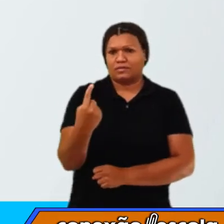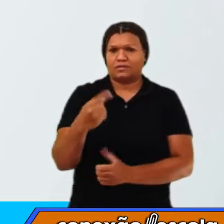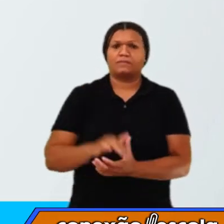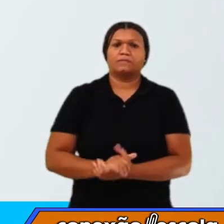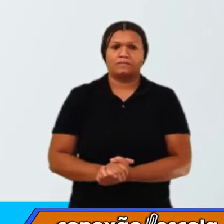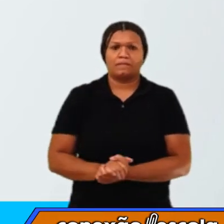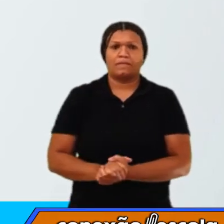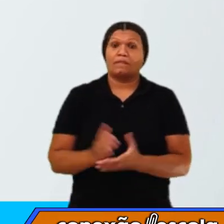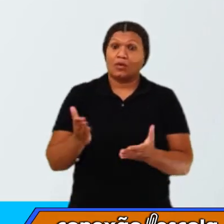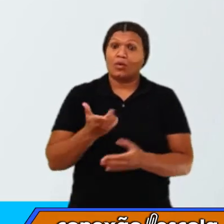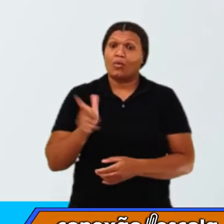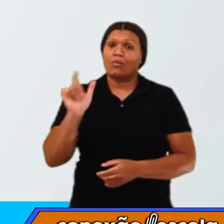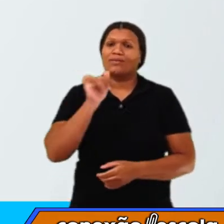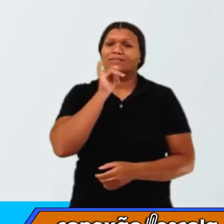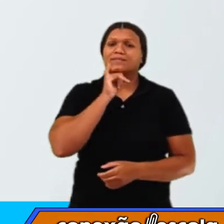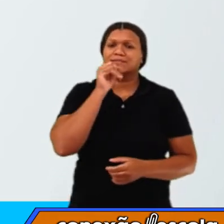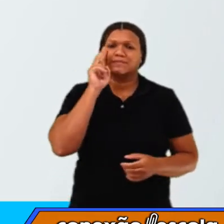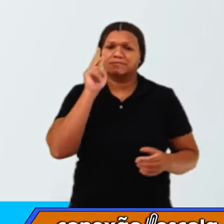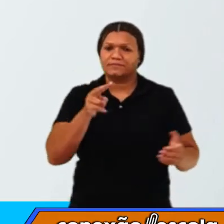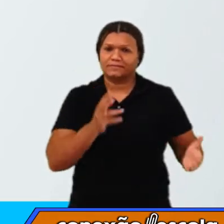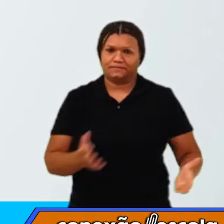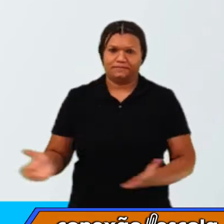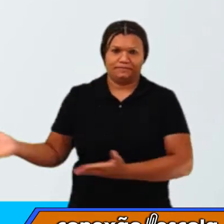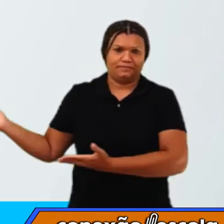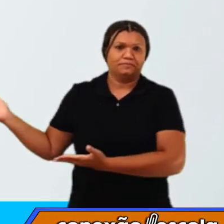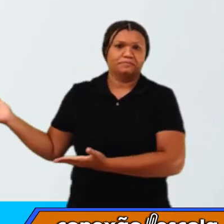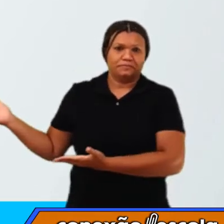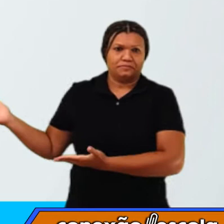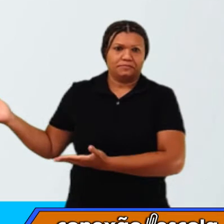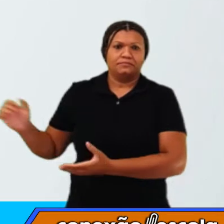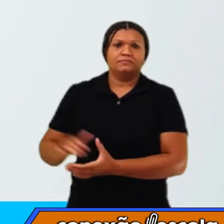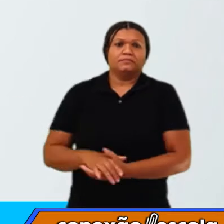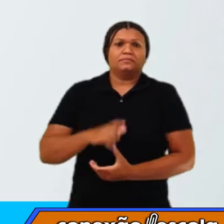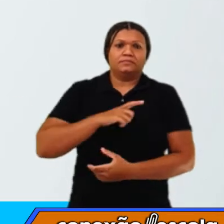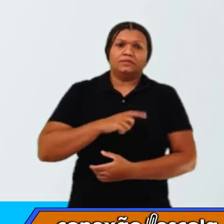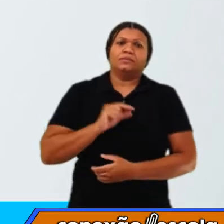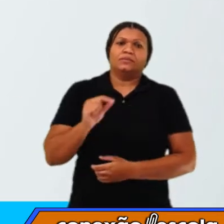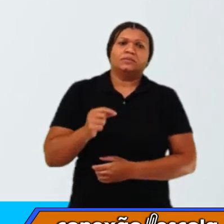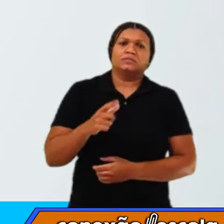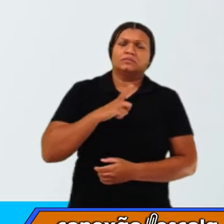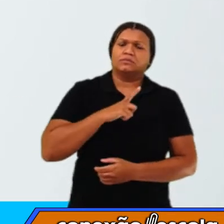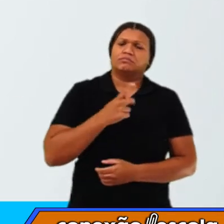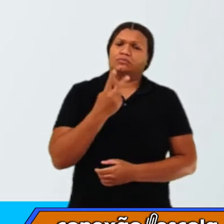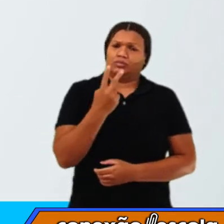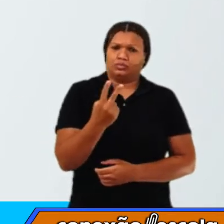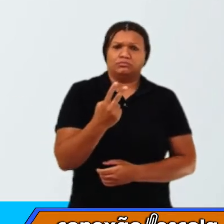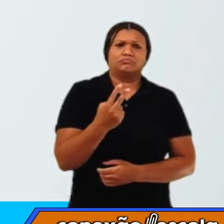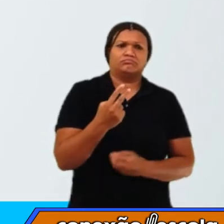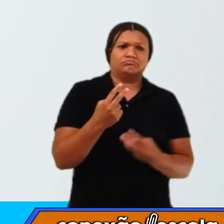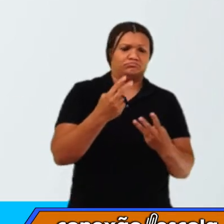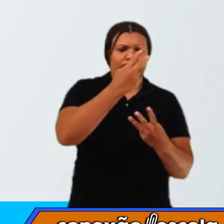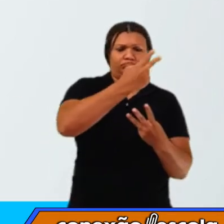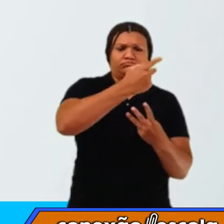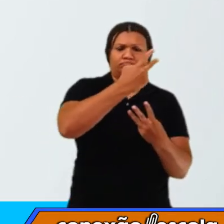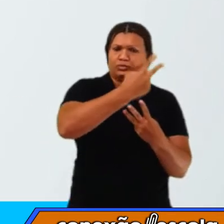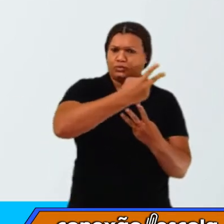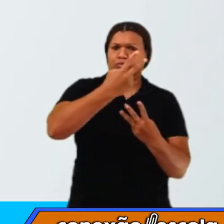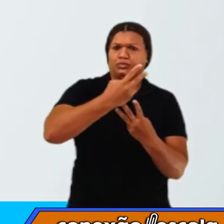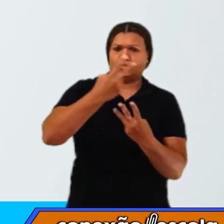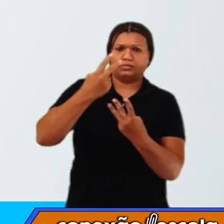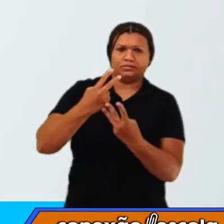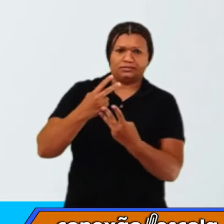dois terços Ao Cubo aqui positivo normal dois terço um a dois terços duas dois três três vezes